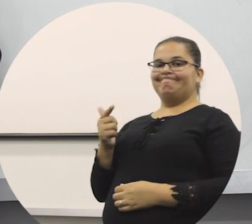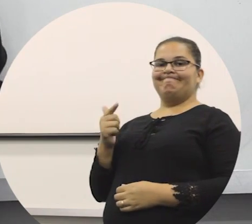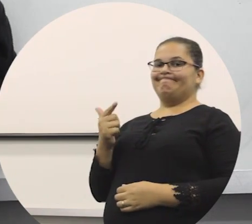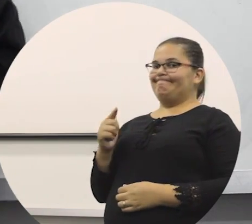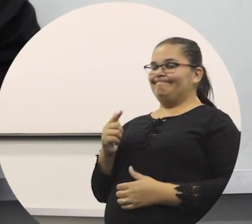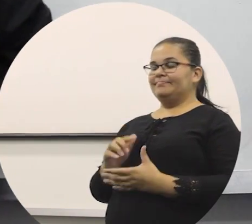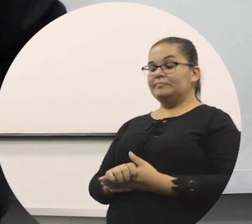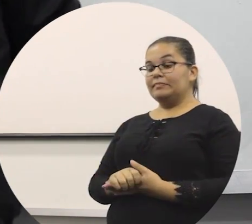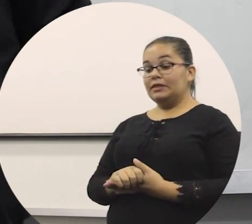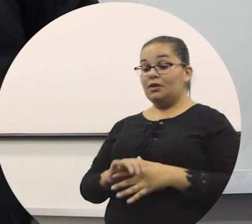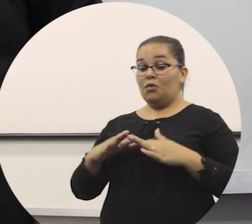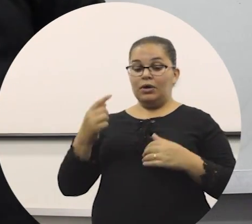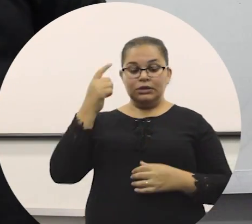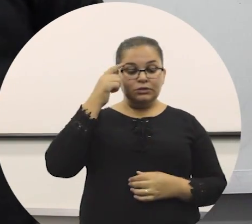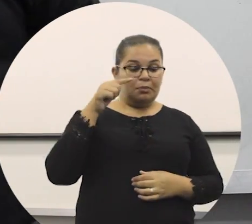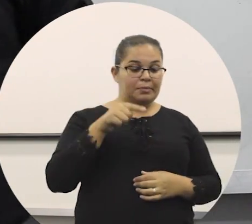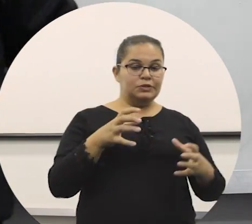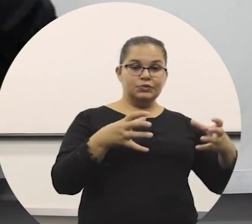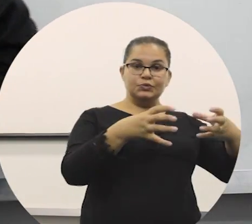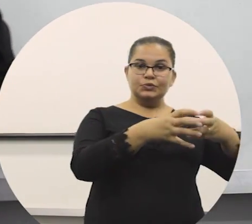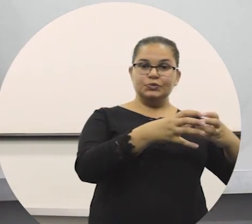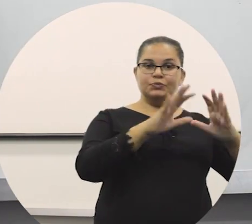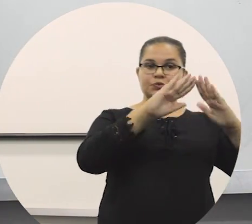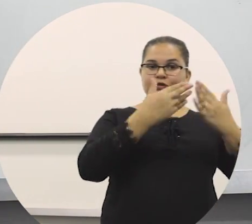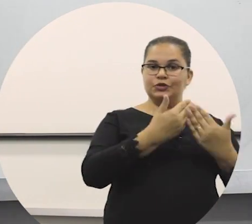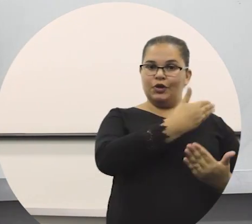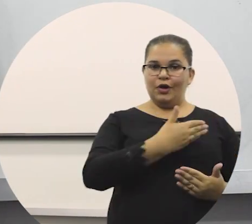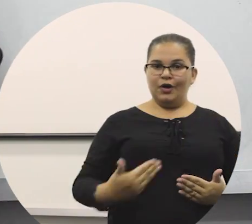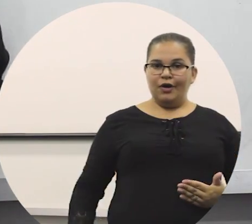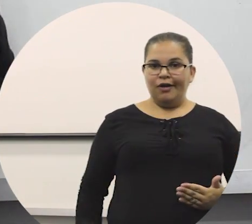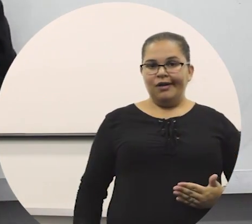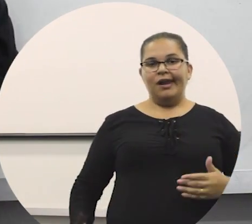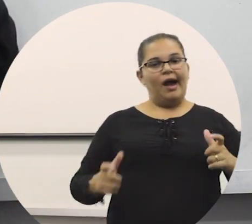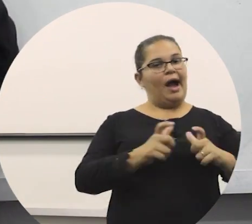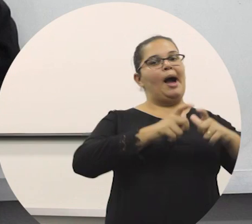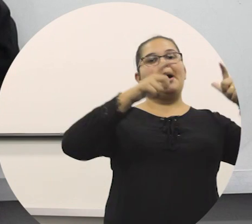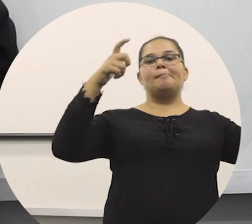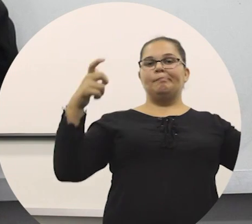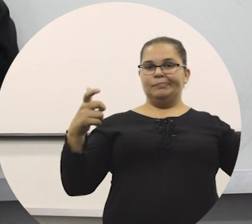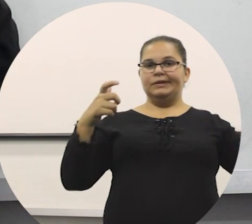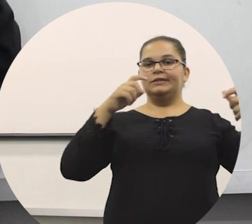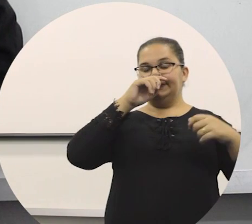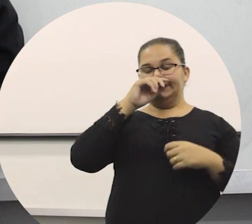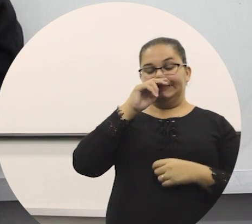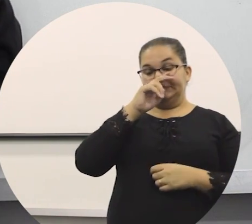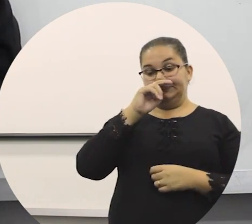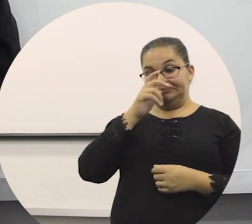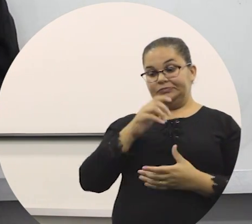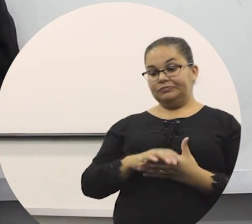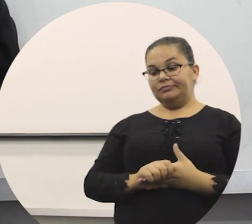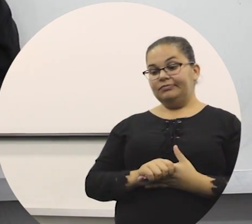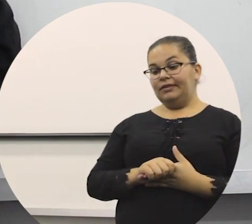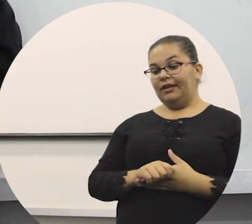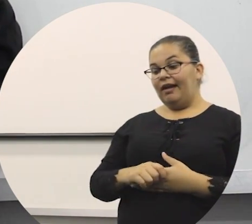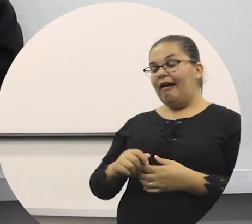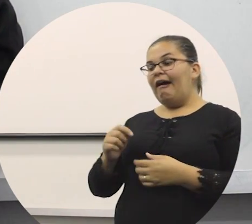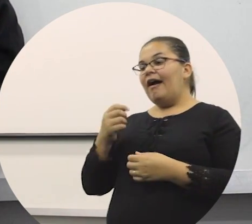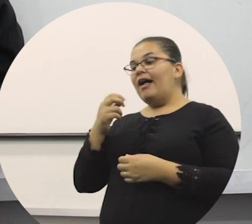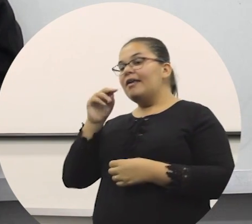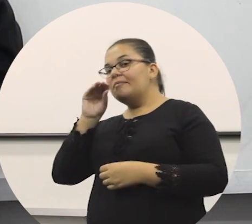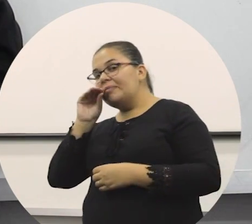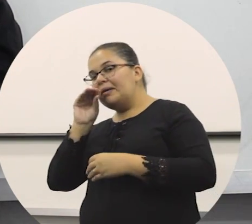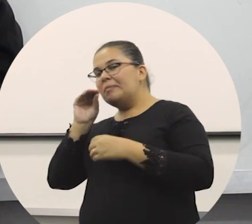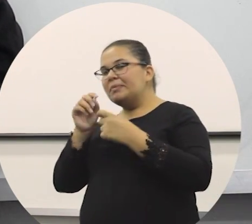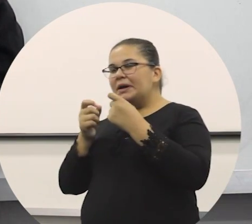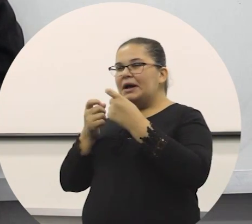Então, pensando na escola pública, e é o grosso que vocês vão receber, são essas crianças que fala uma coisa ou outra,